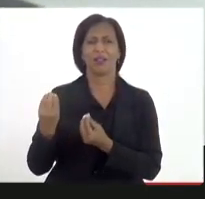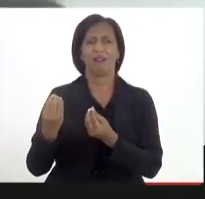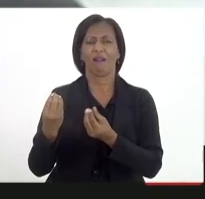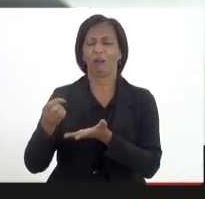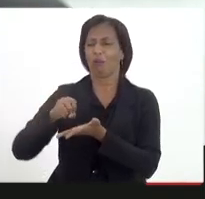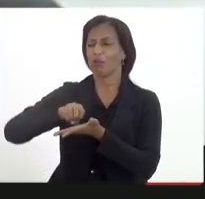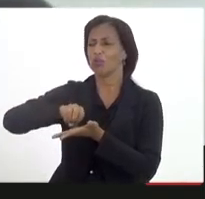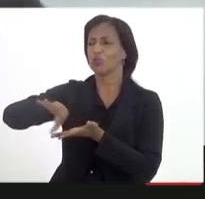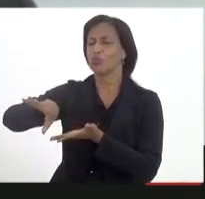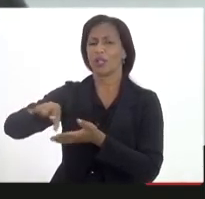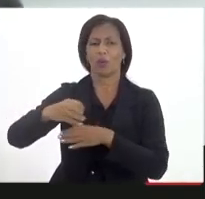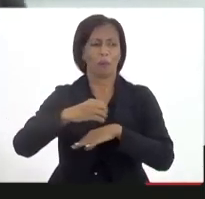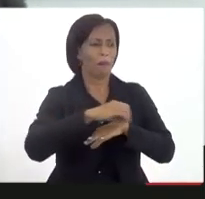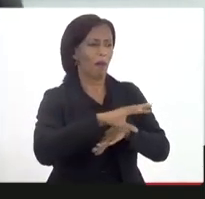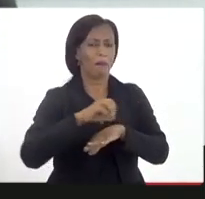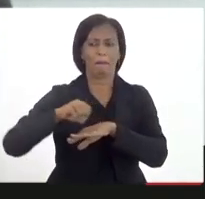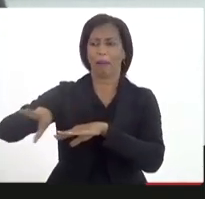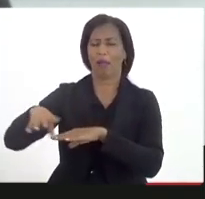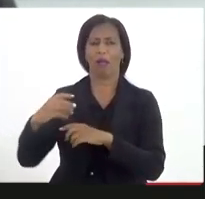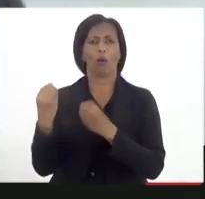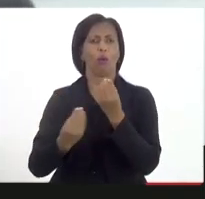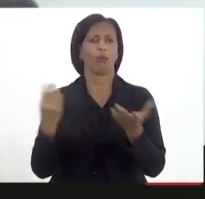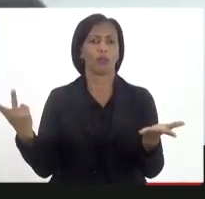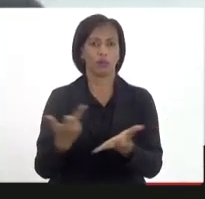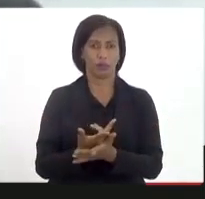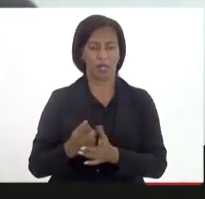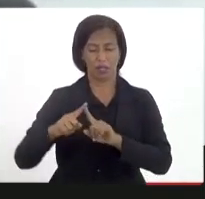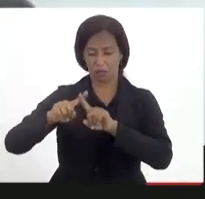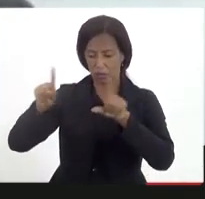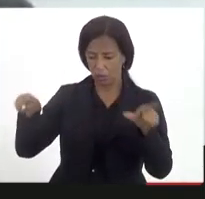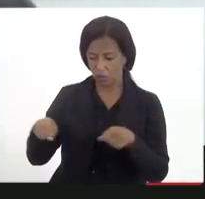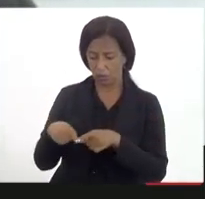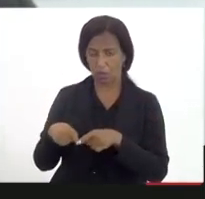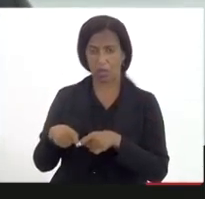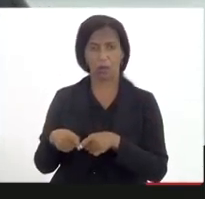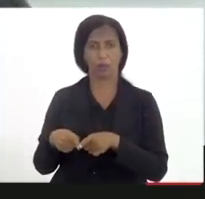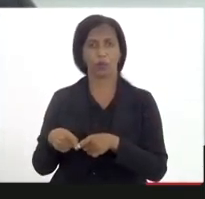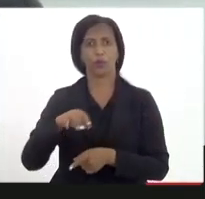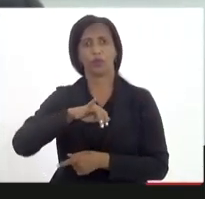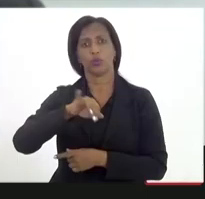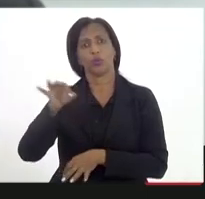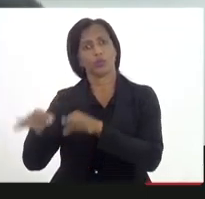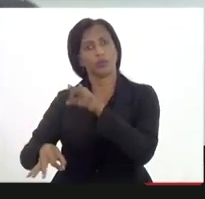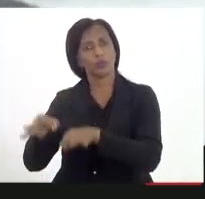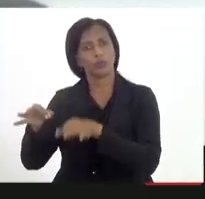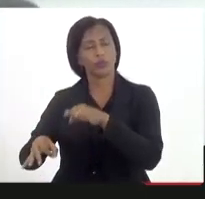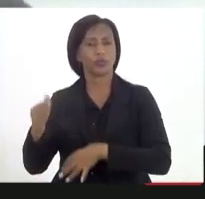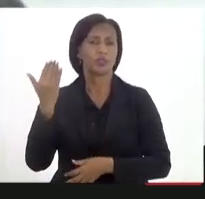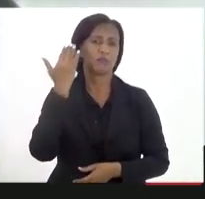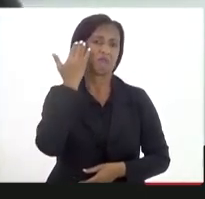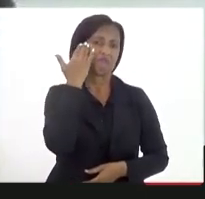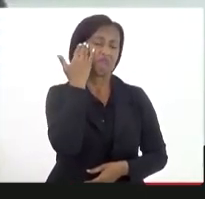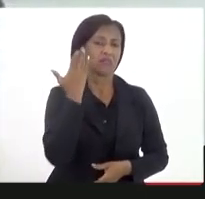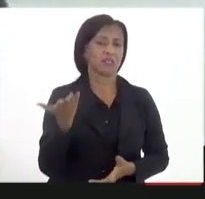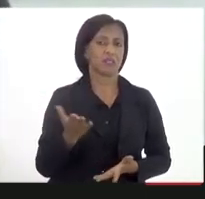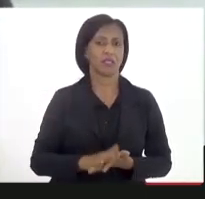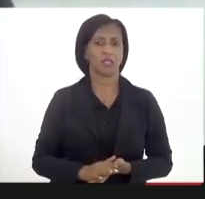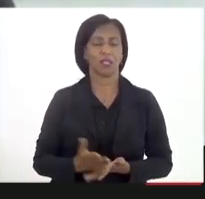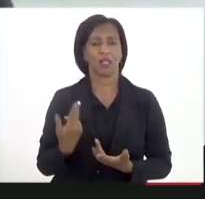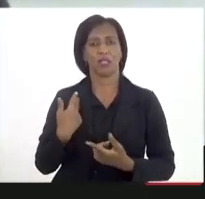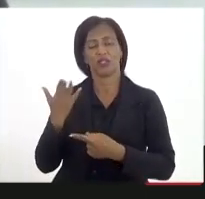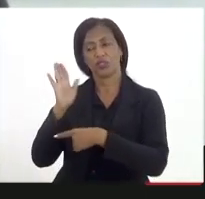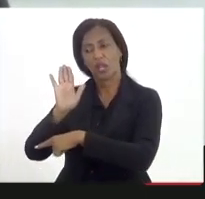e toda a prestação jurisdicional no campo judicial e tentar otimizar isso de moda da mão salvaguarda jurídica ao